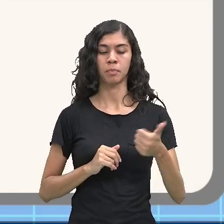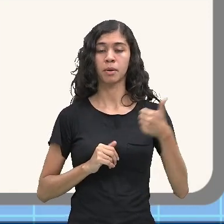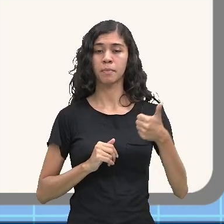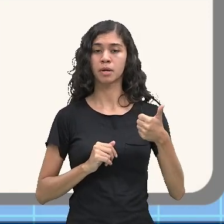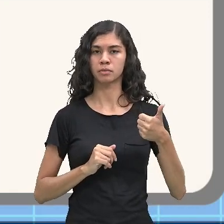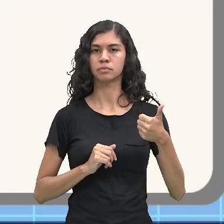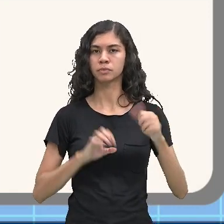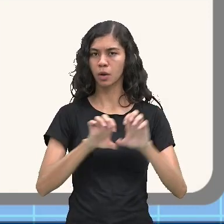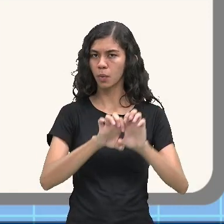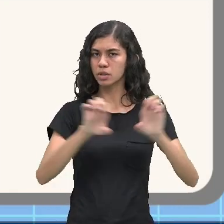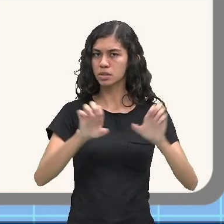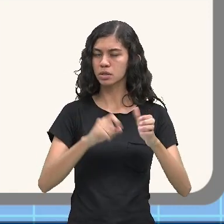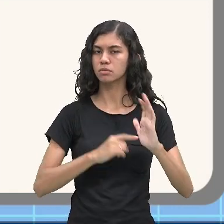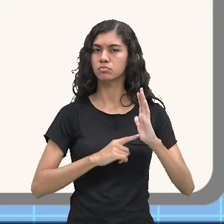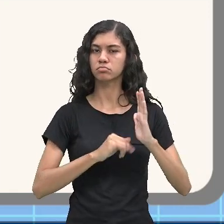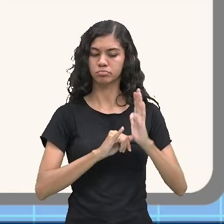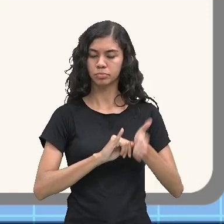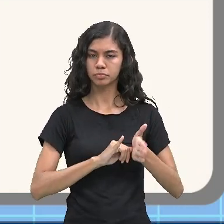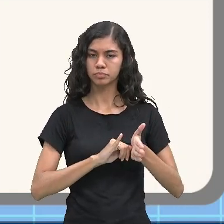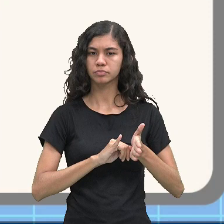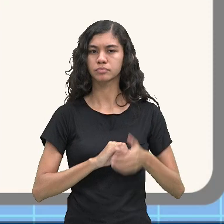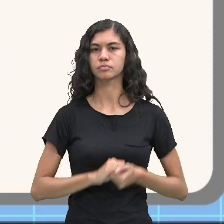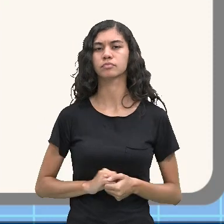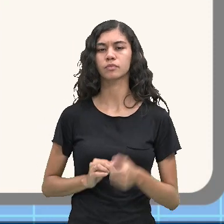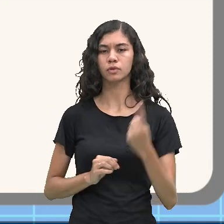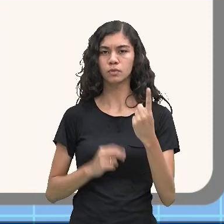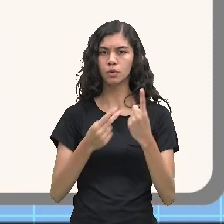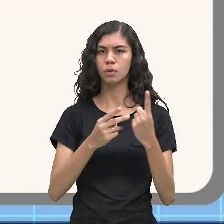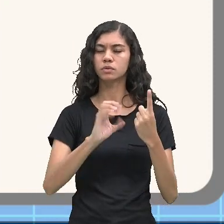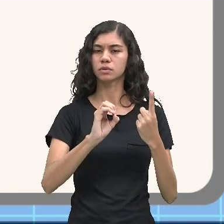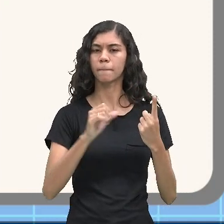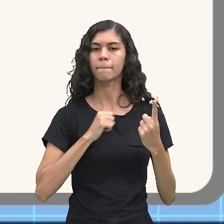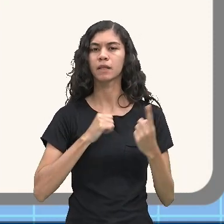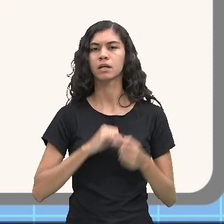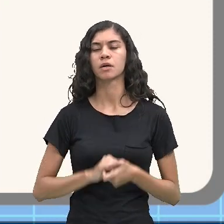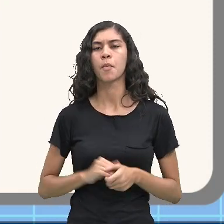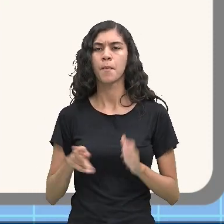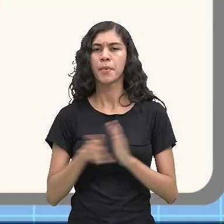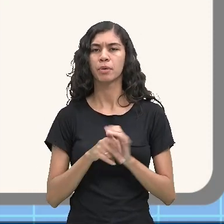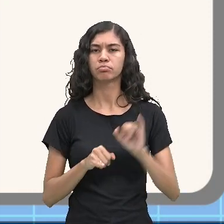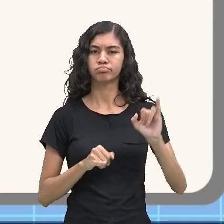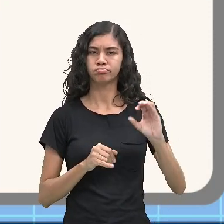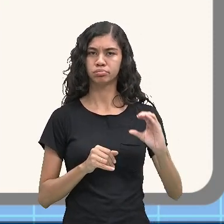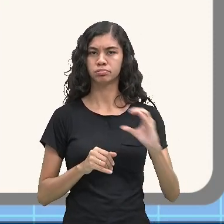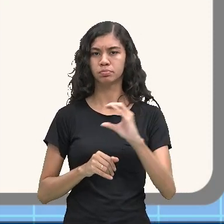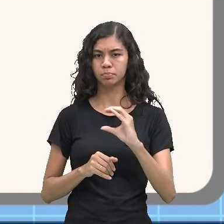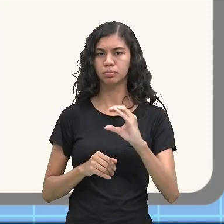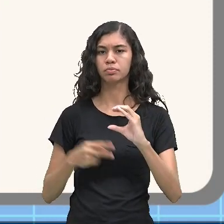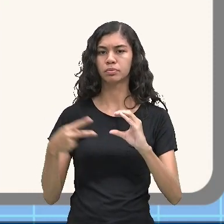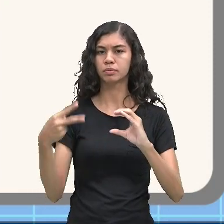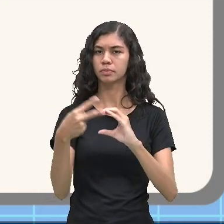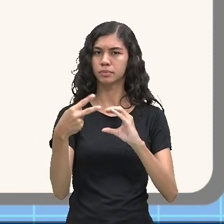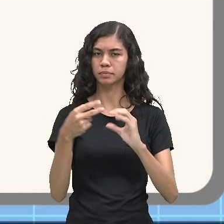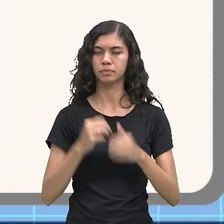na equação do gerador, se eu fizer U igual a zero, eu vou ter uma corrente elétrica de curto-circuito. E essa corrente elétrica de curto-circuito é a